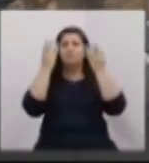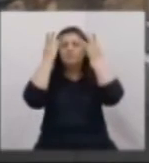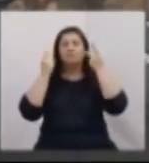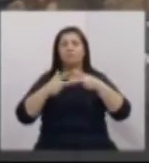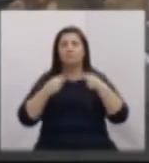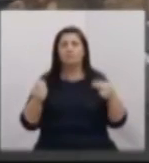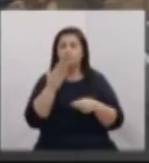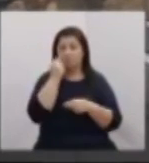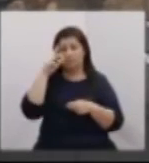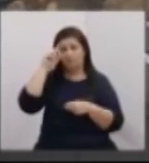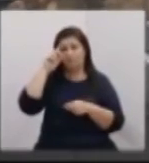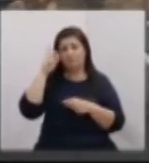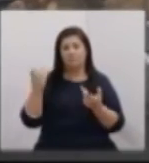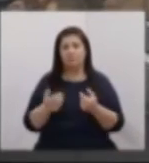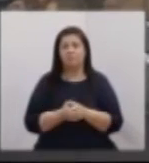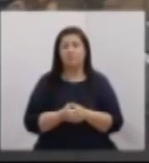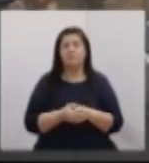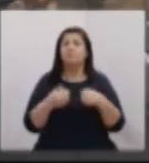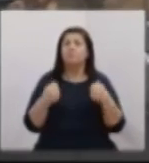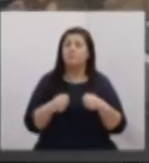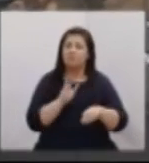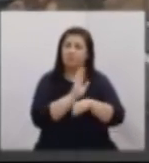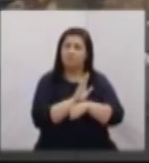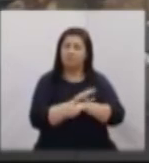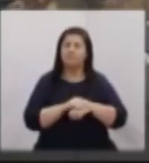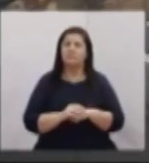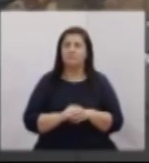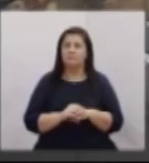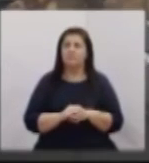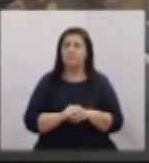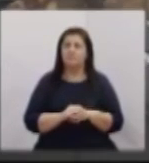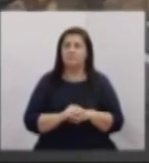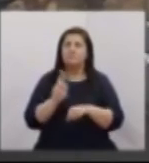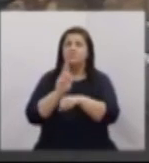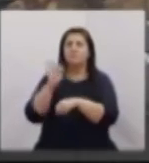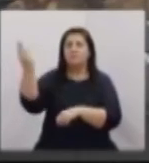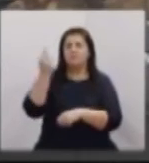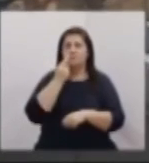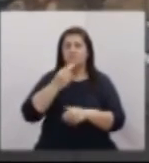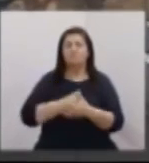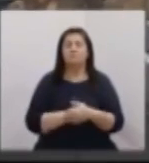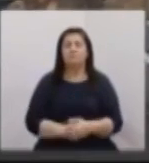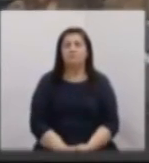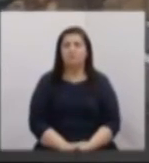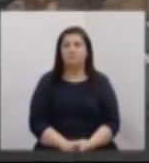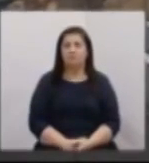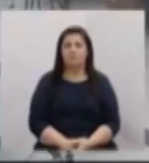3 meses. Então, as ONGs realmente precisam de ajuda. Eu aguardo aí a resposta a esse pedido de informação.